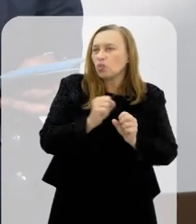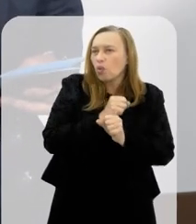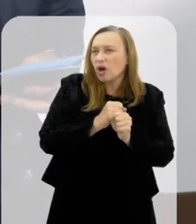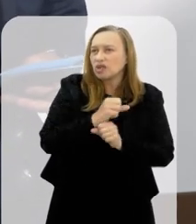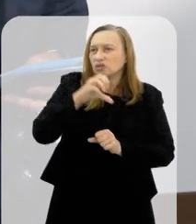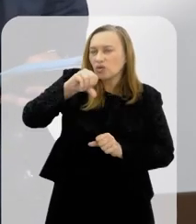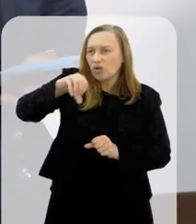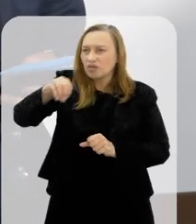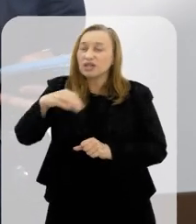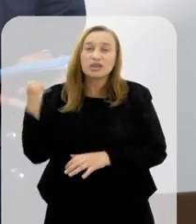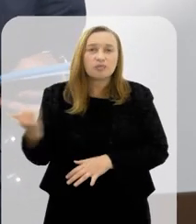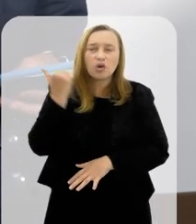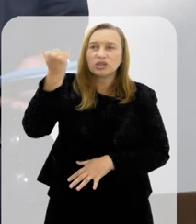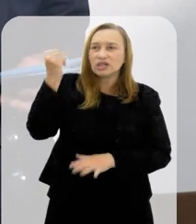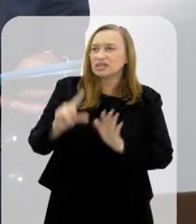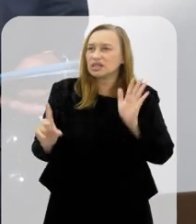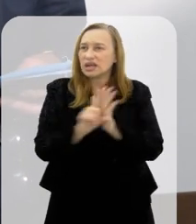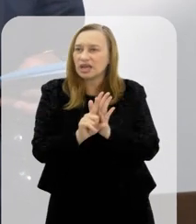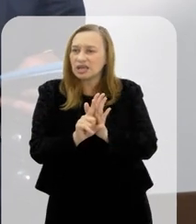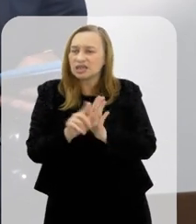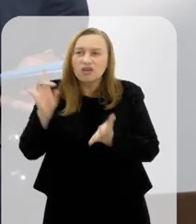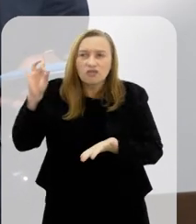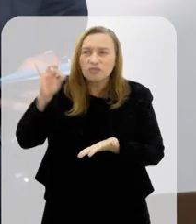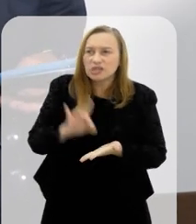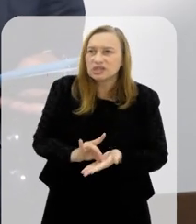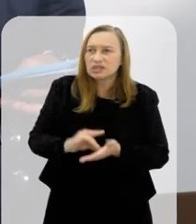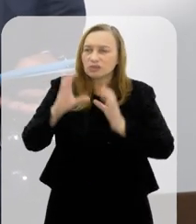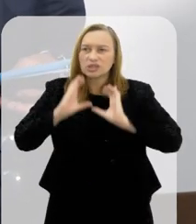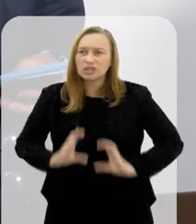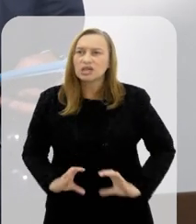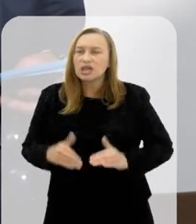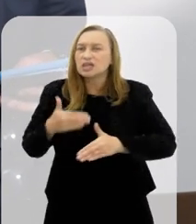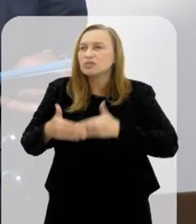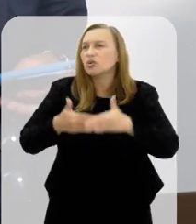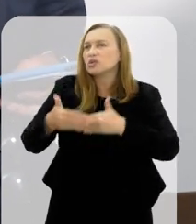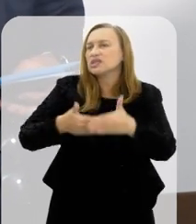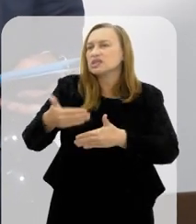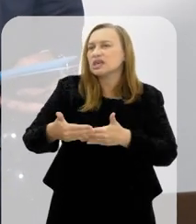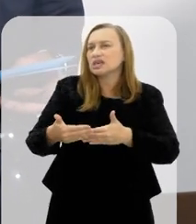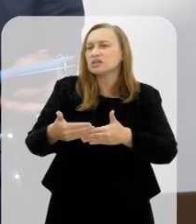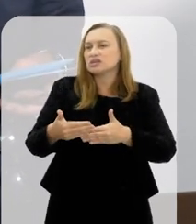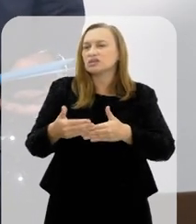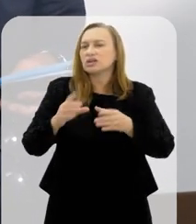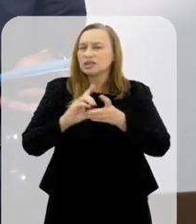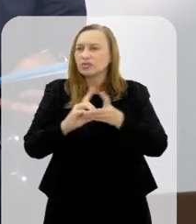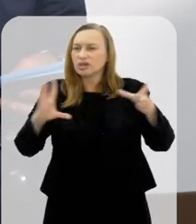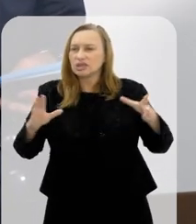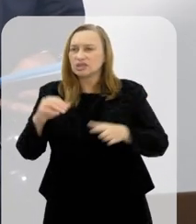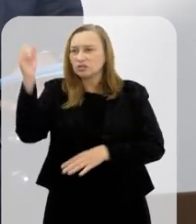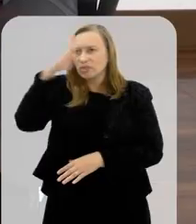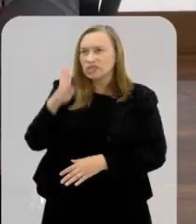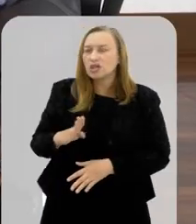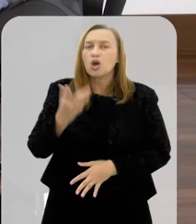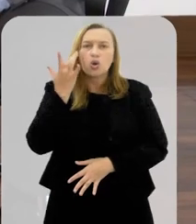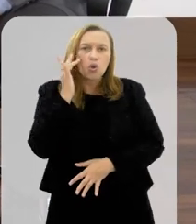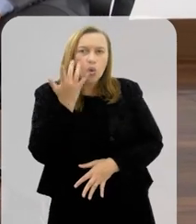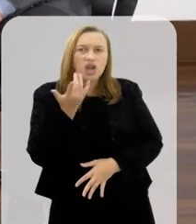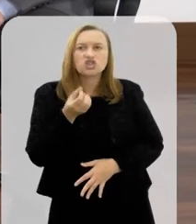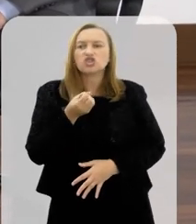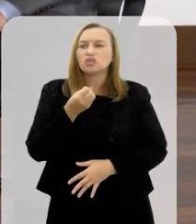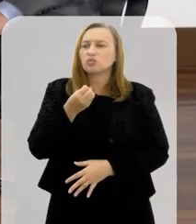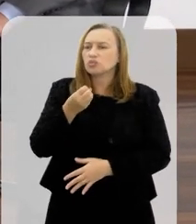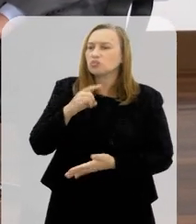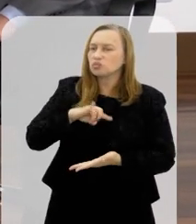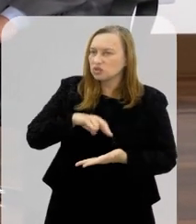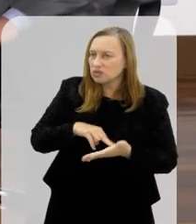importantes leis de afirmação da Cidadania e nesse processo de redemocratização do Brasil aí eu acho que é muito